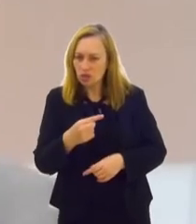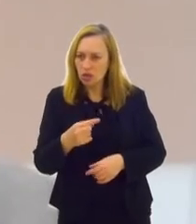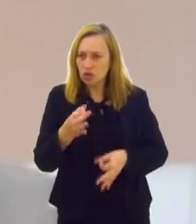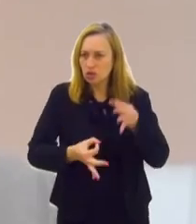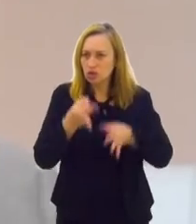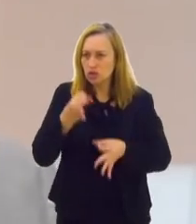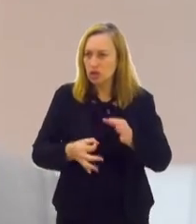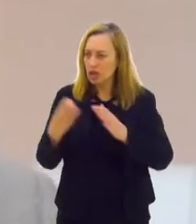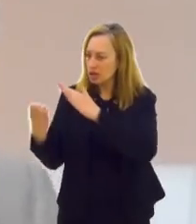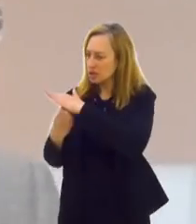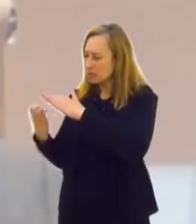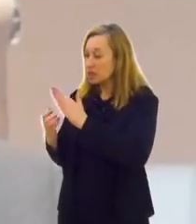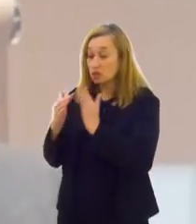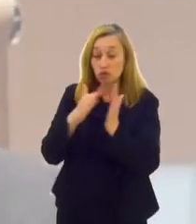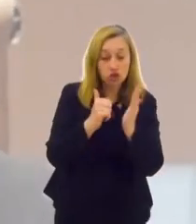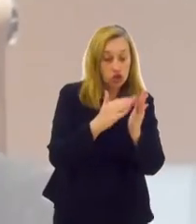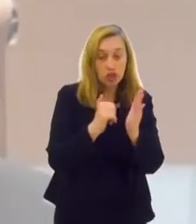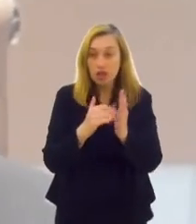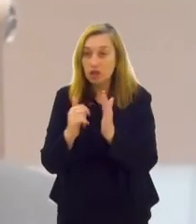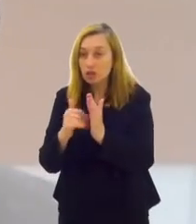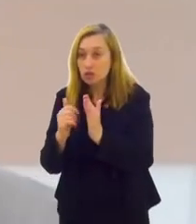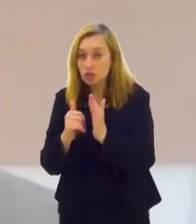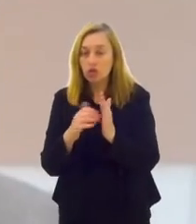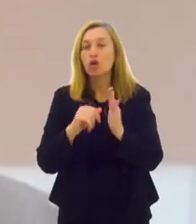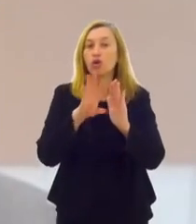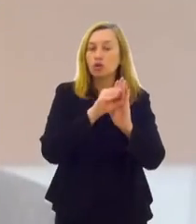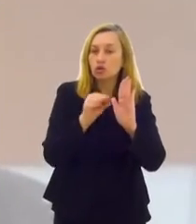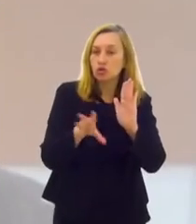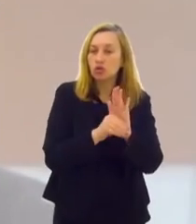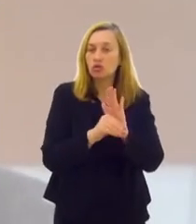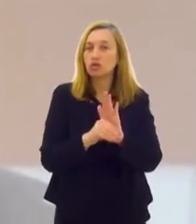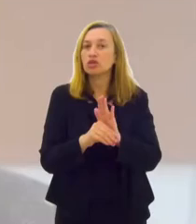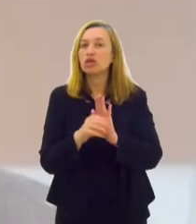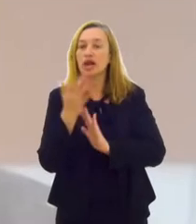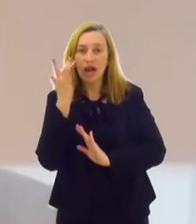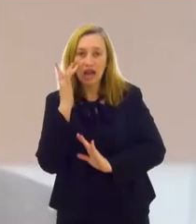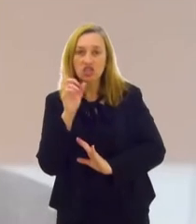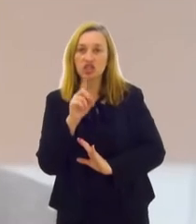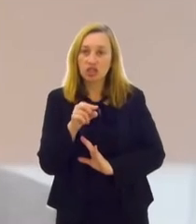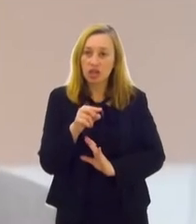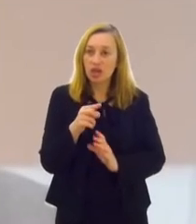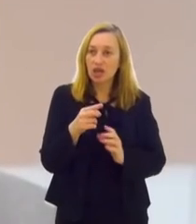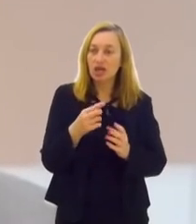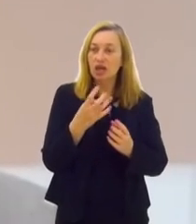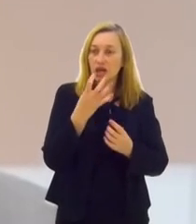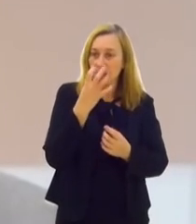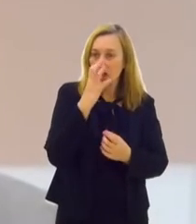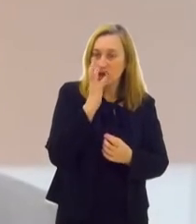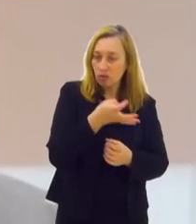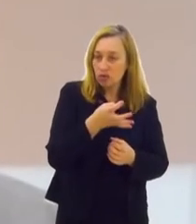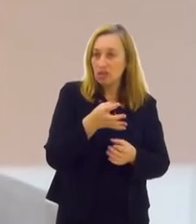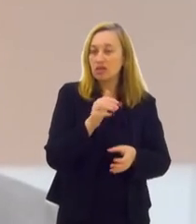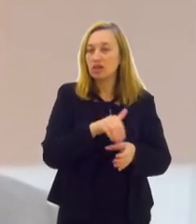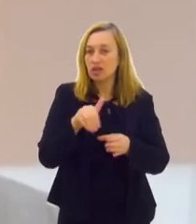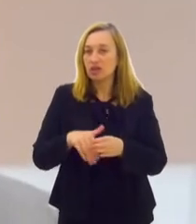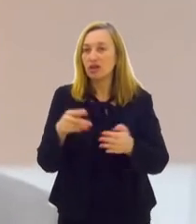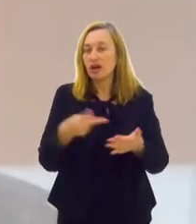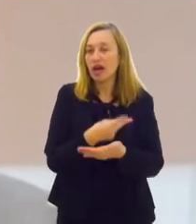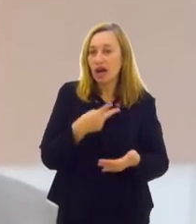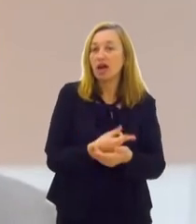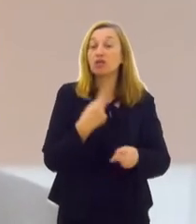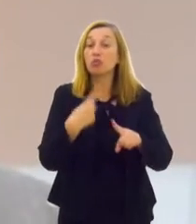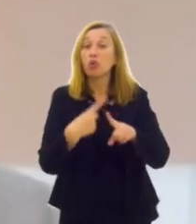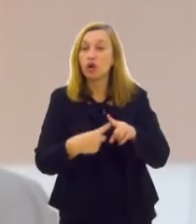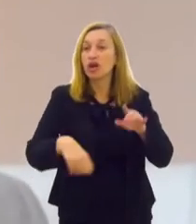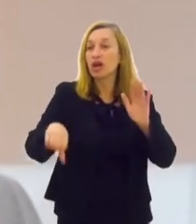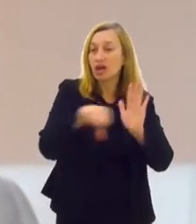essas empresas estão removendo conteúdo que consideram ilícitos eleitorais, porque esses ilícitos eleitorais